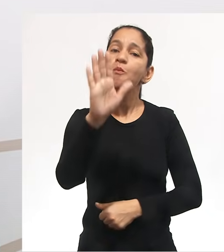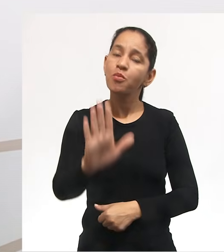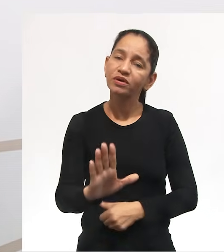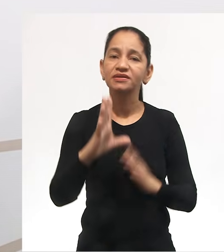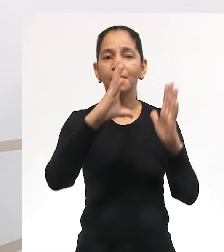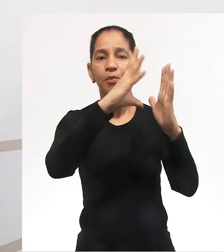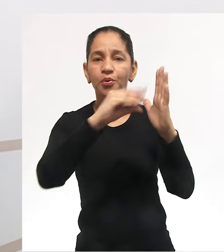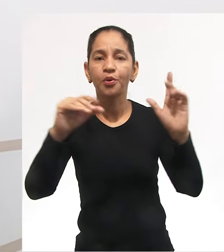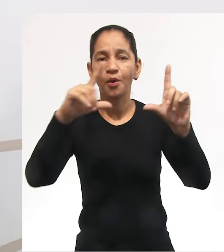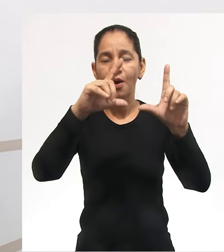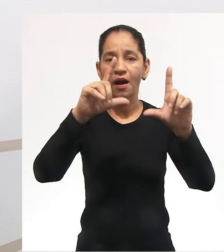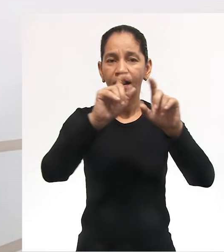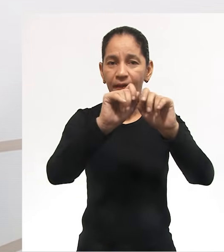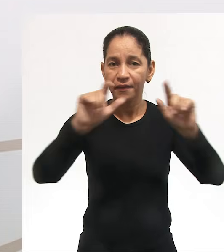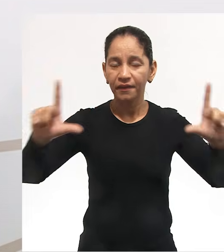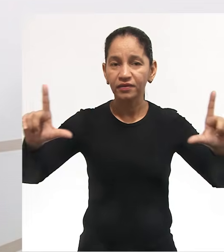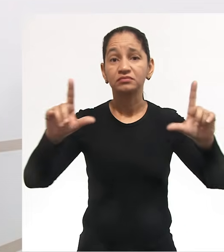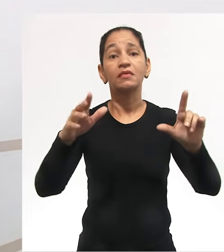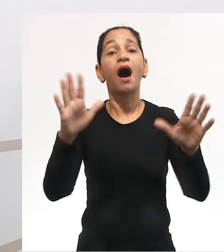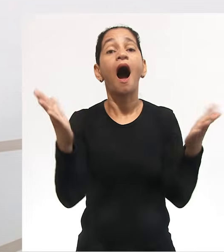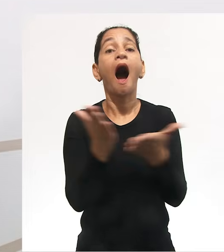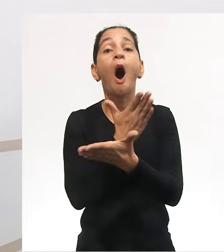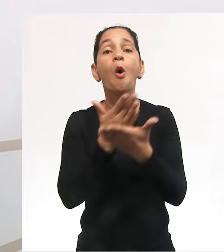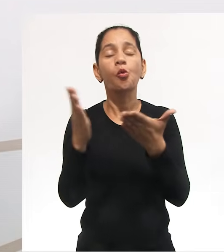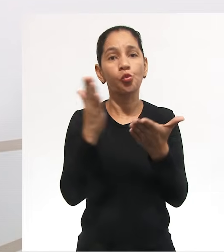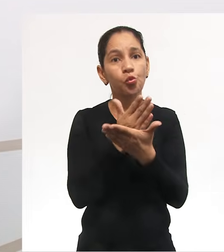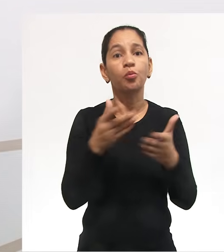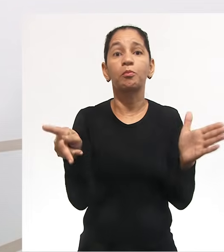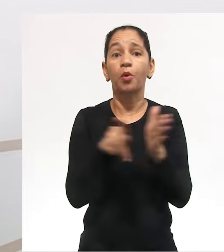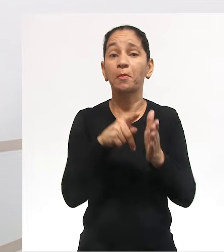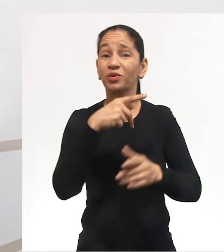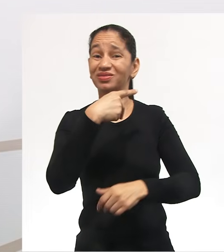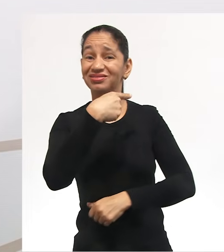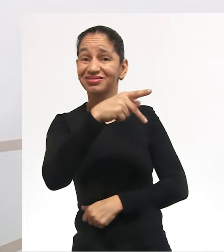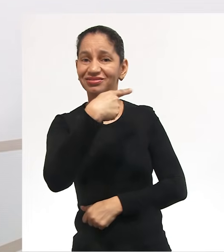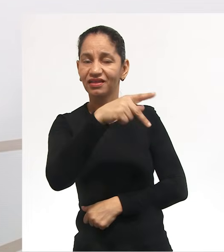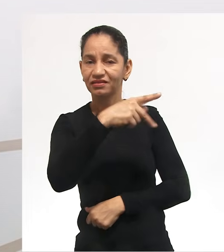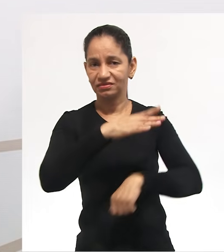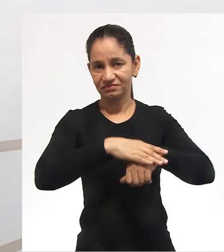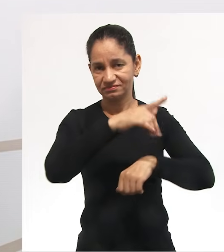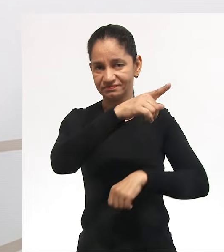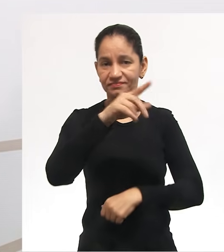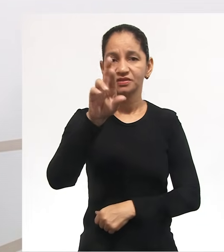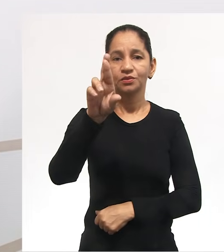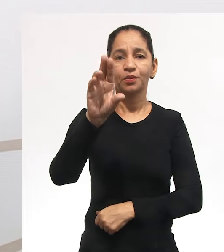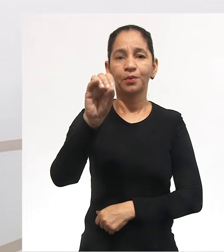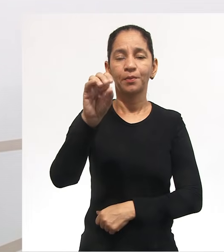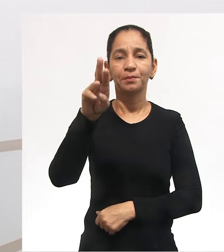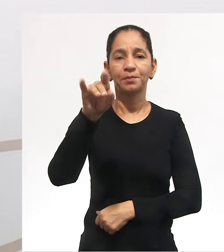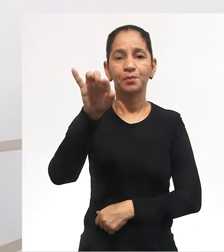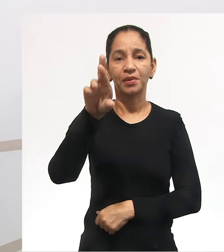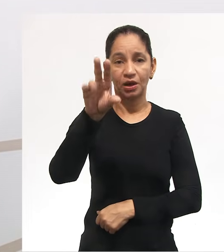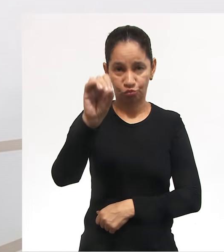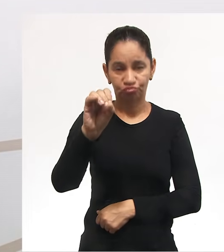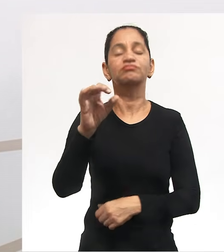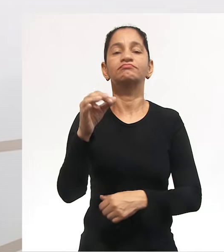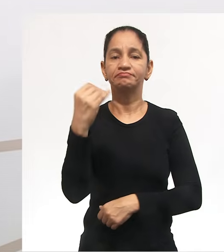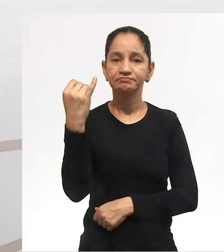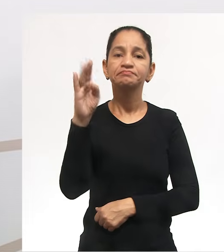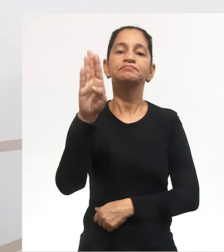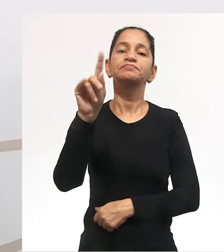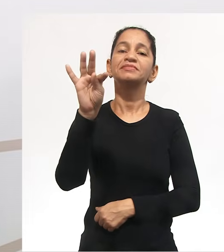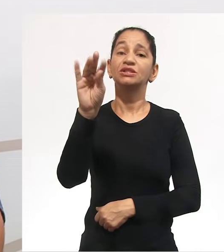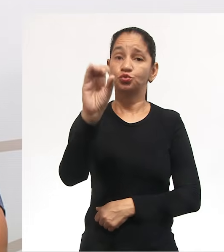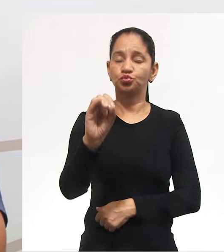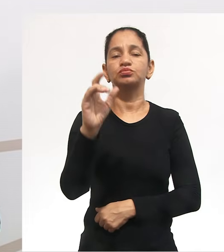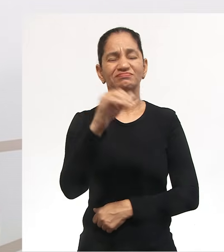apresentou também alguns quadros. Esse aqui, mostramos vídeos do Romero Brito, mostramos as exposições,